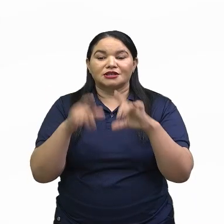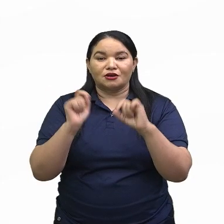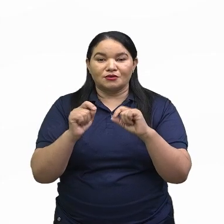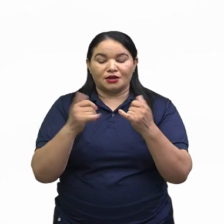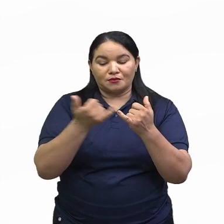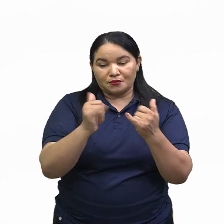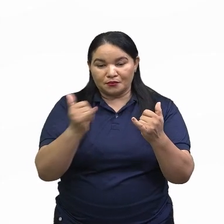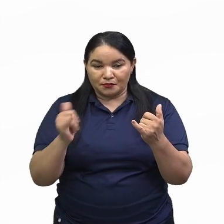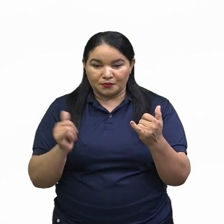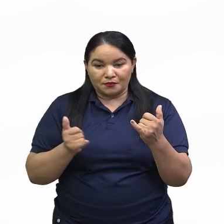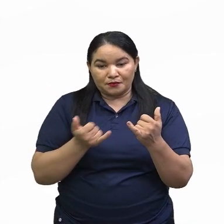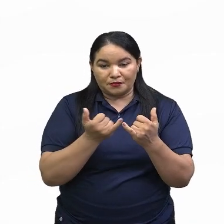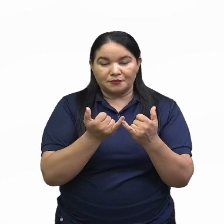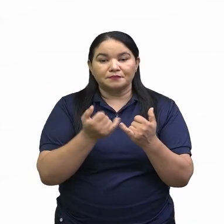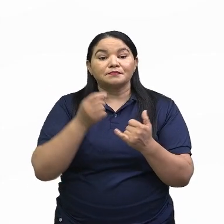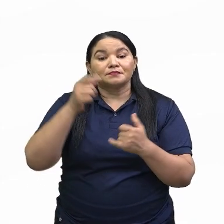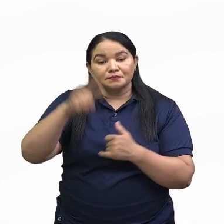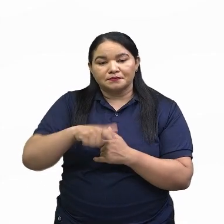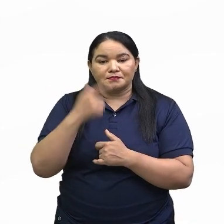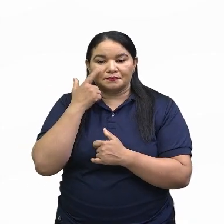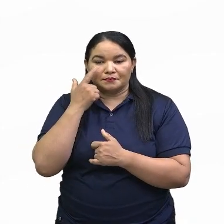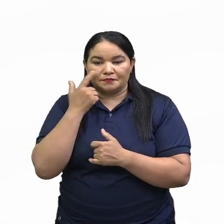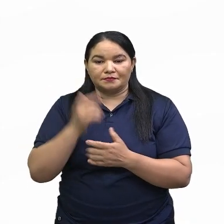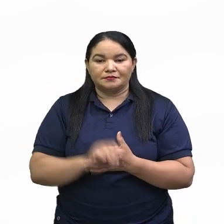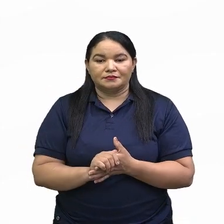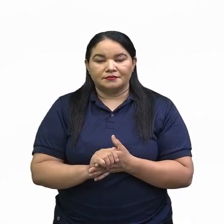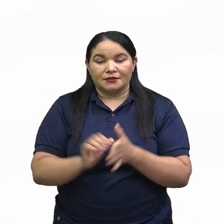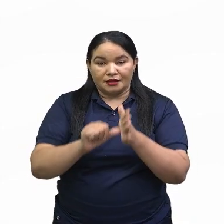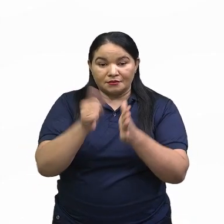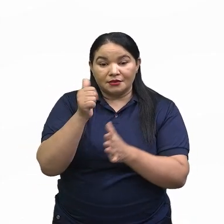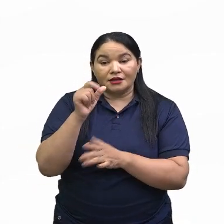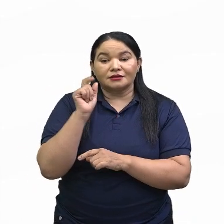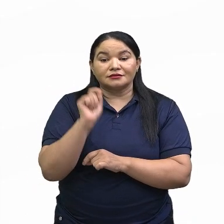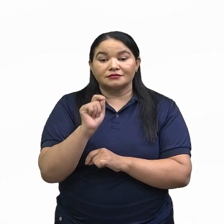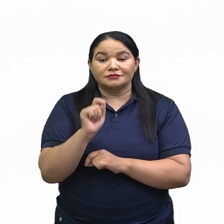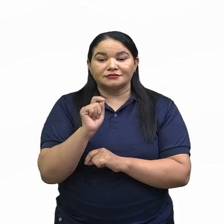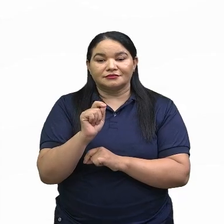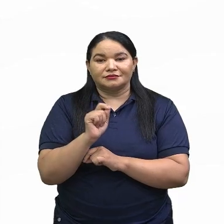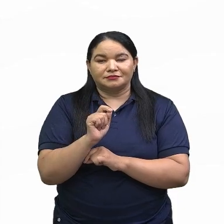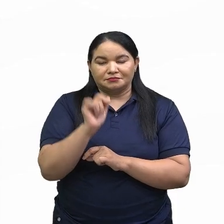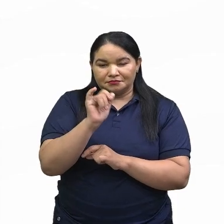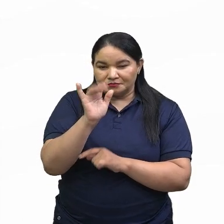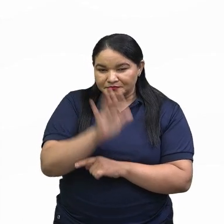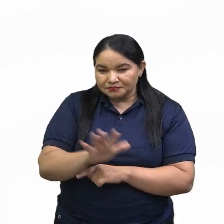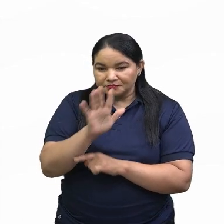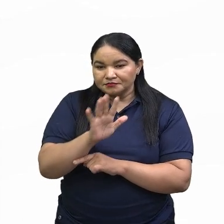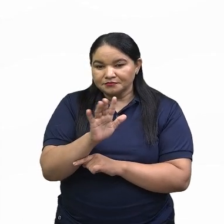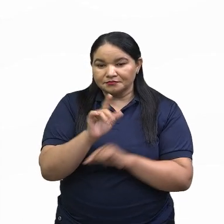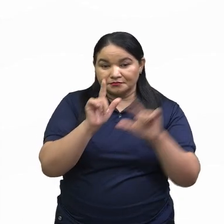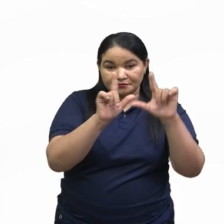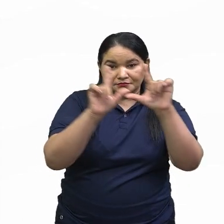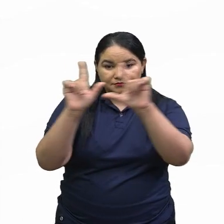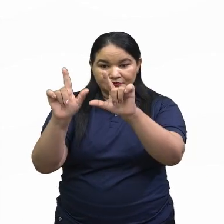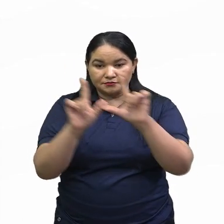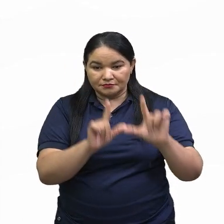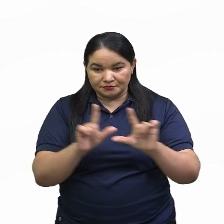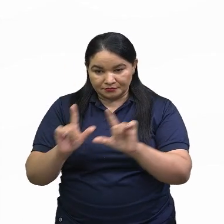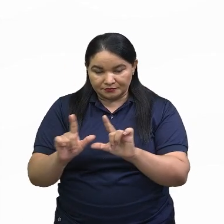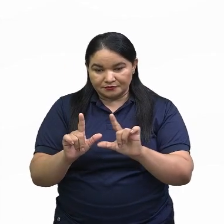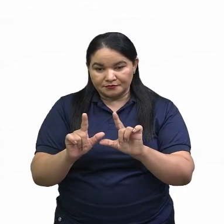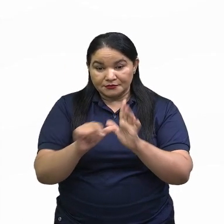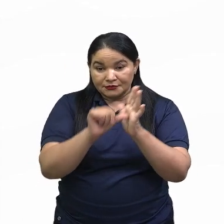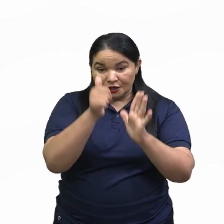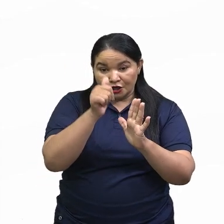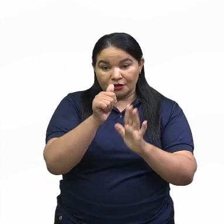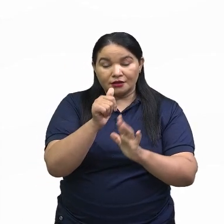aí. Circuitos elétricos, primeiramente, olhem para as imagens. Você tem aí,